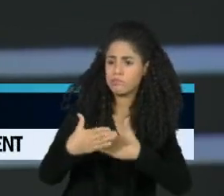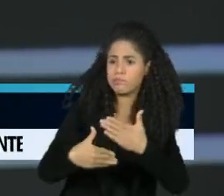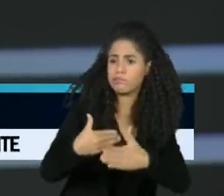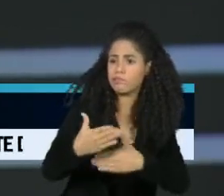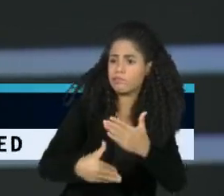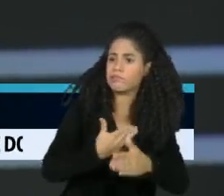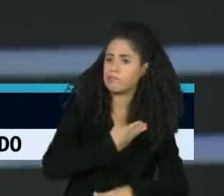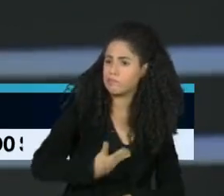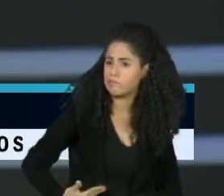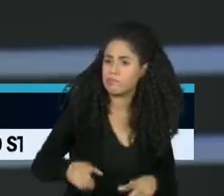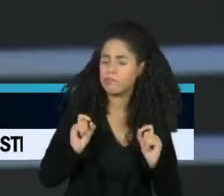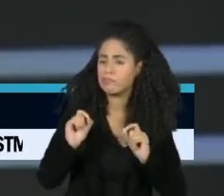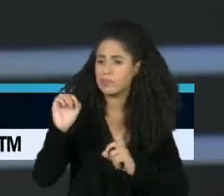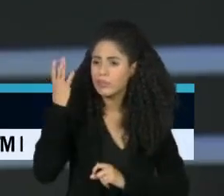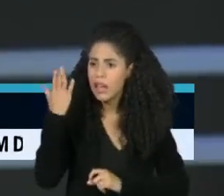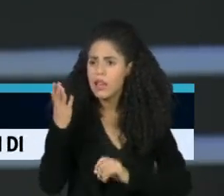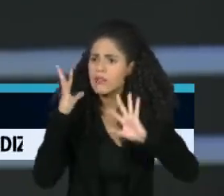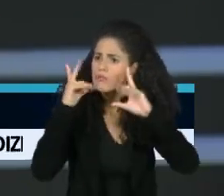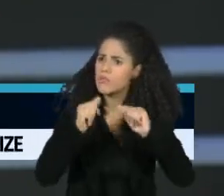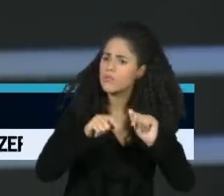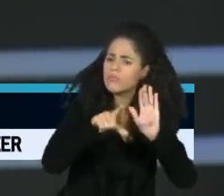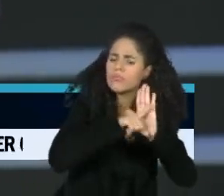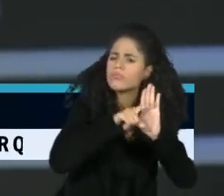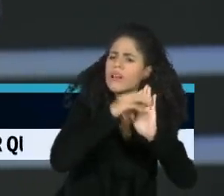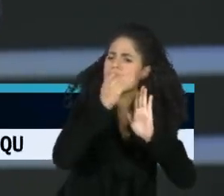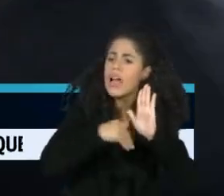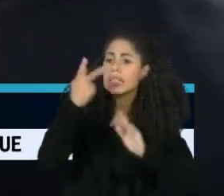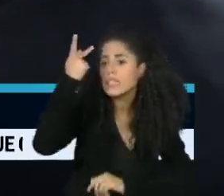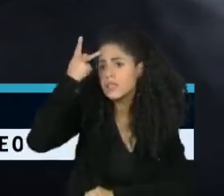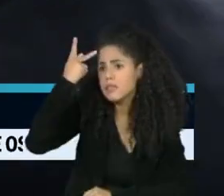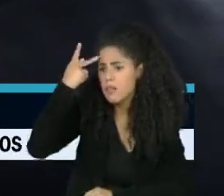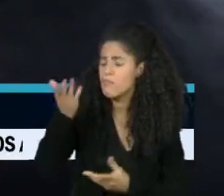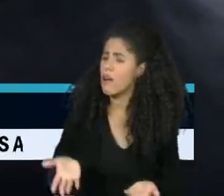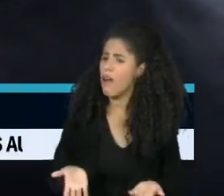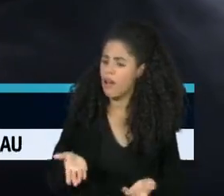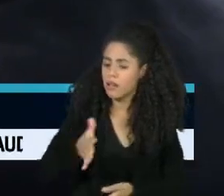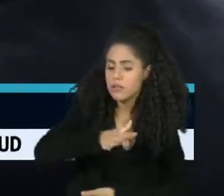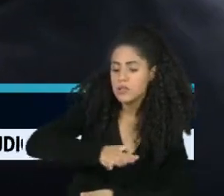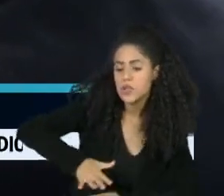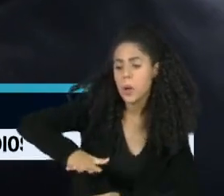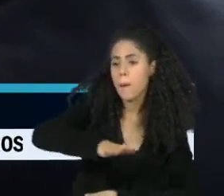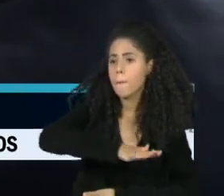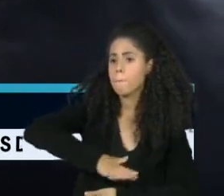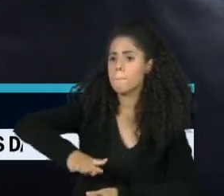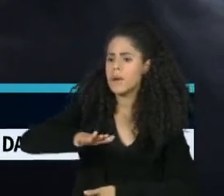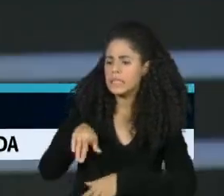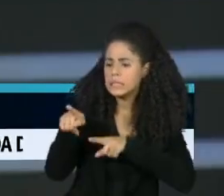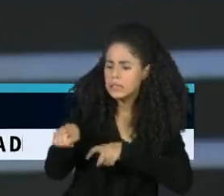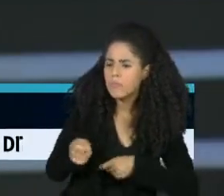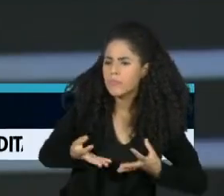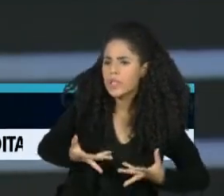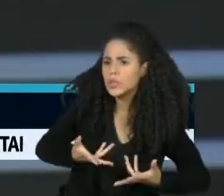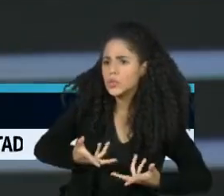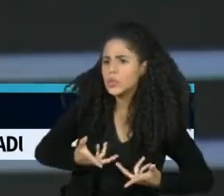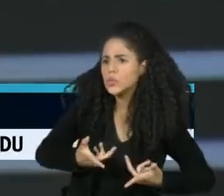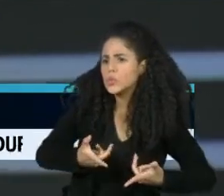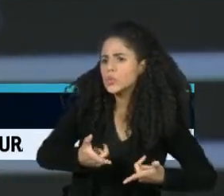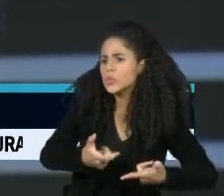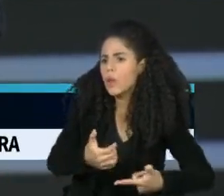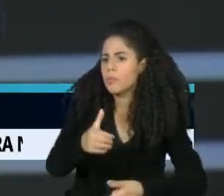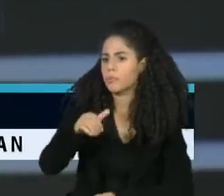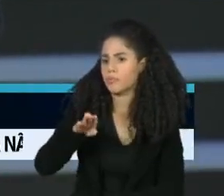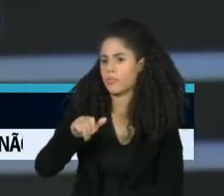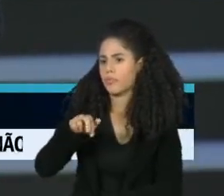retroagem muito a todos os problemas aqui o estado de São Paulo que a gente né a região além Bauru era a ser tão desconhecido Basta ver o que aconteceu